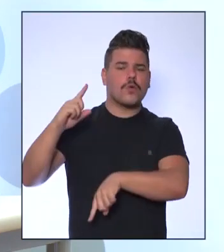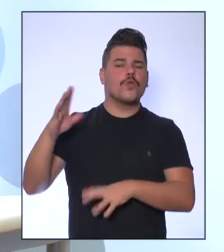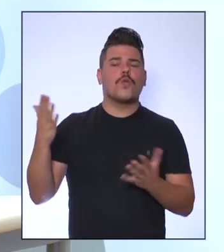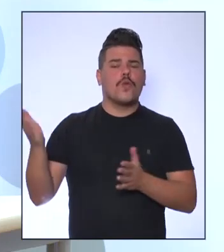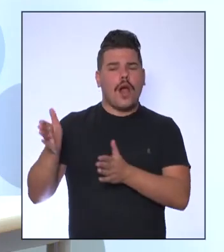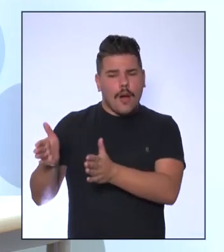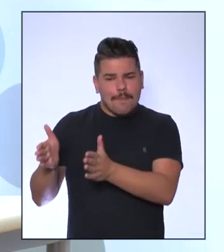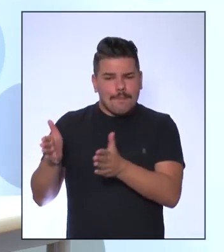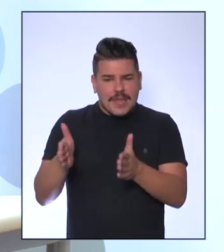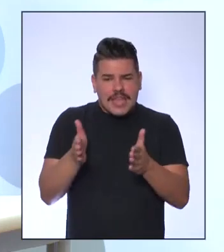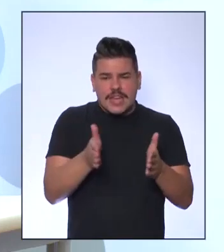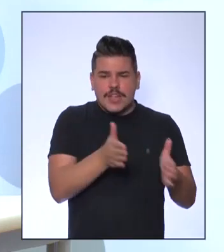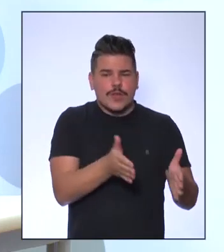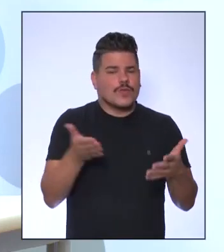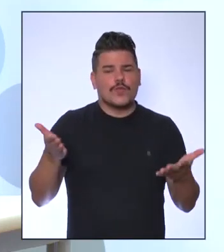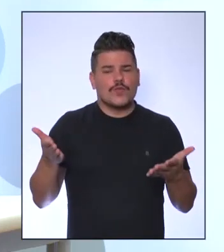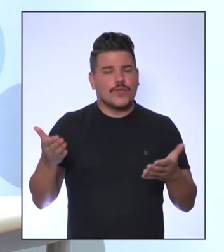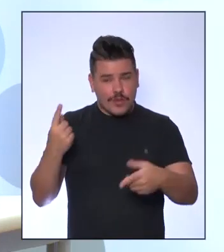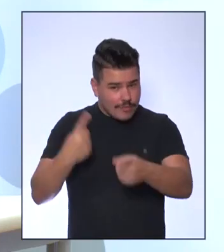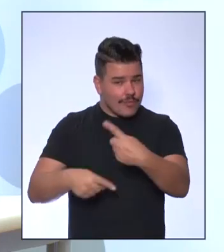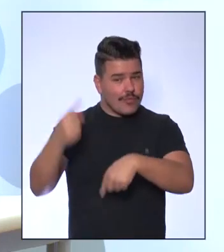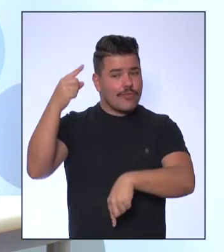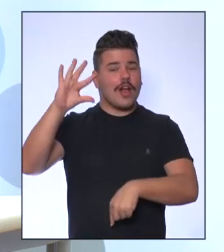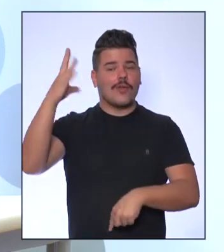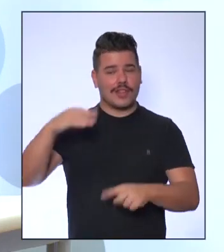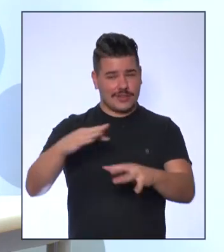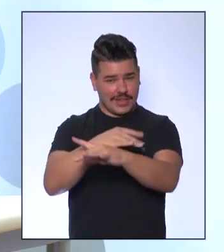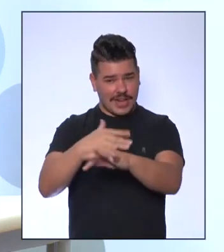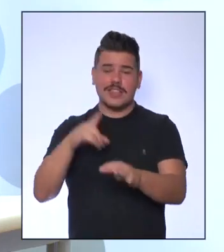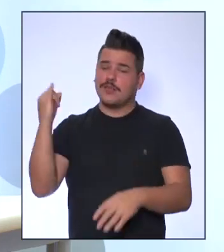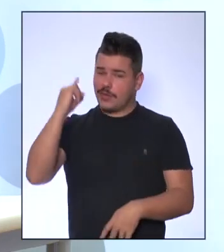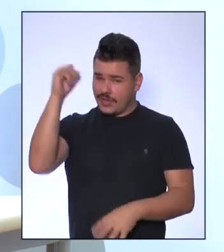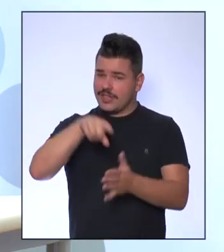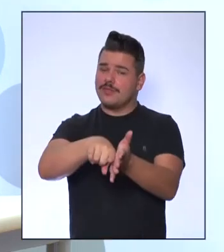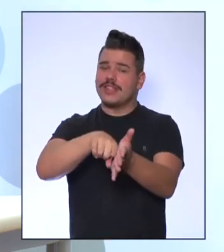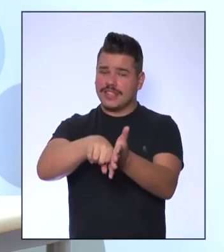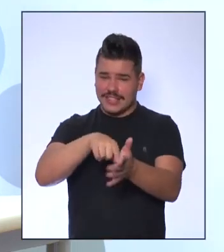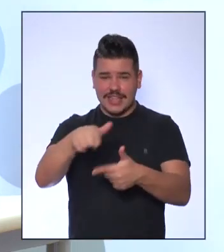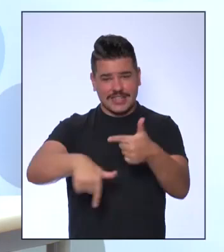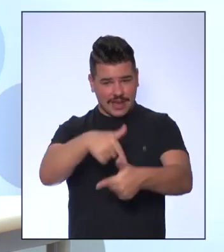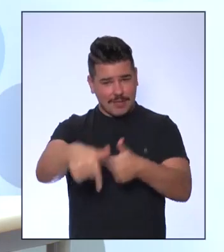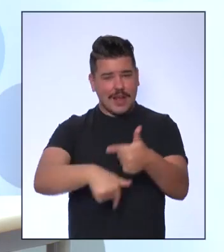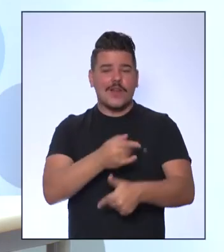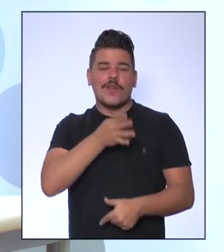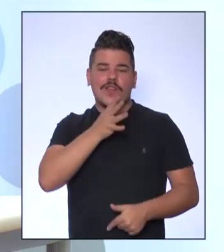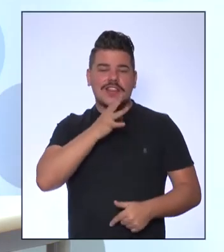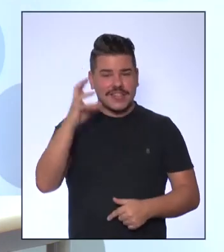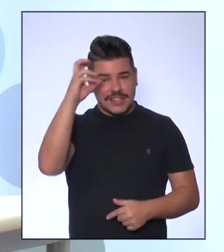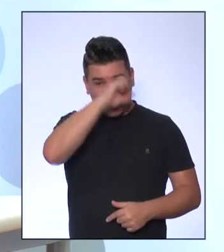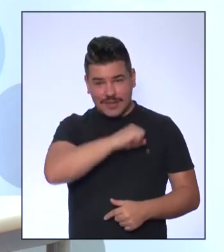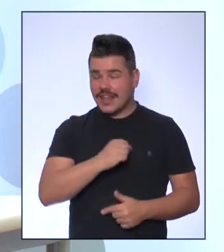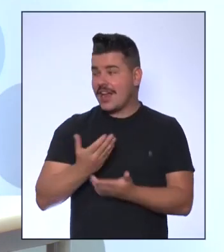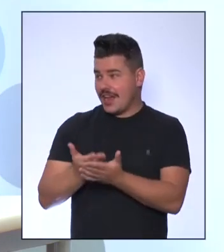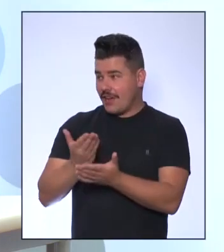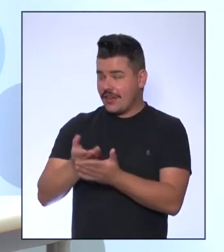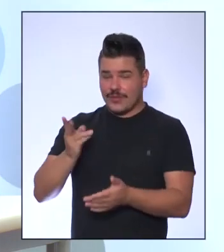uma pesquisa realmente sobre isso. Seria muito interessante esse trabalho. Mas vamos dar continuidade à nossa aula, né, professor